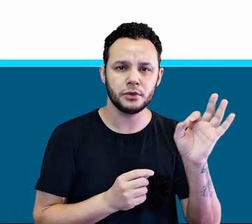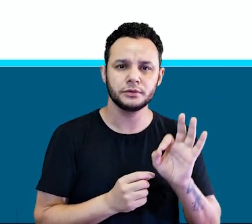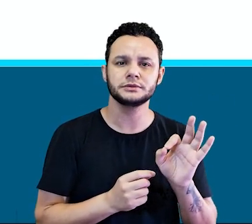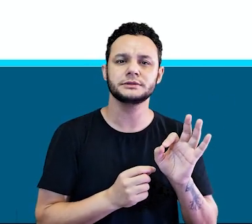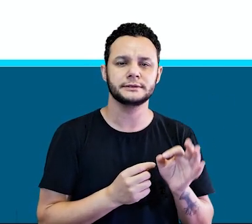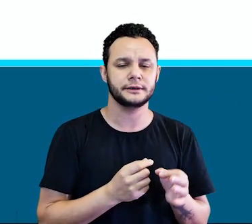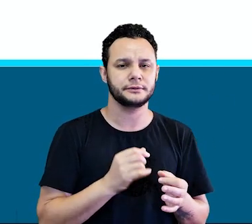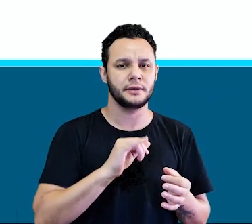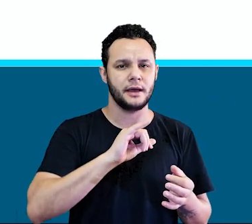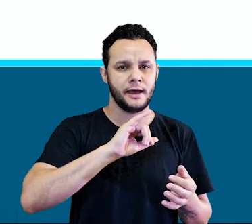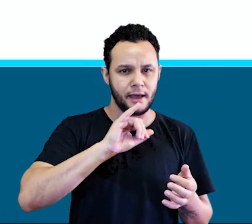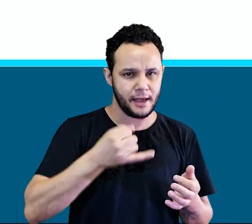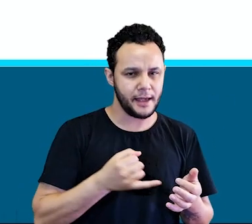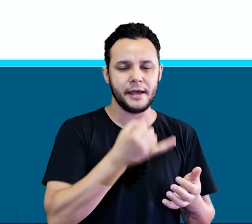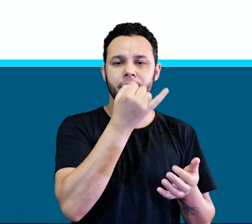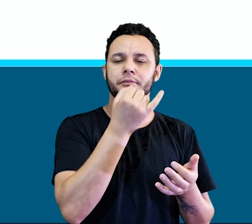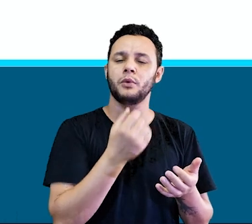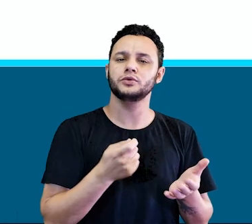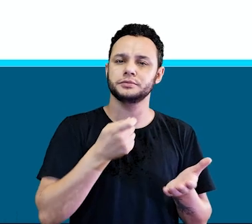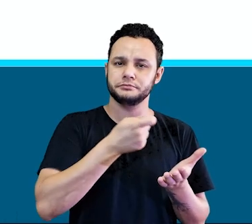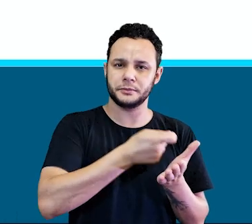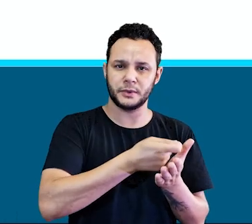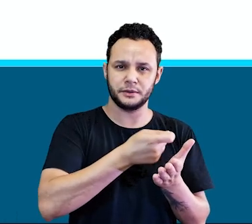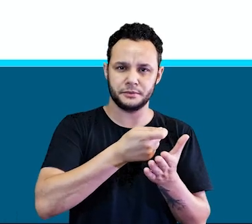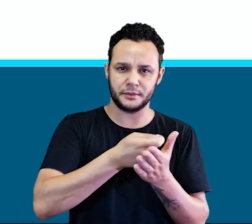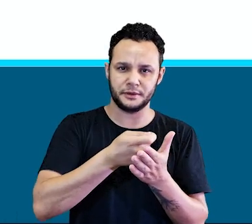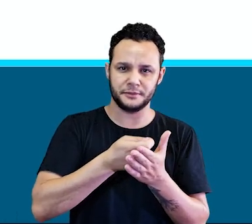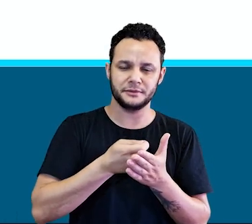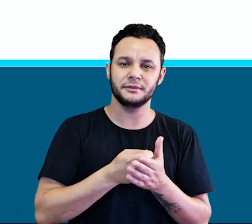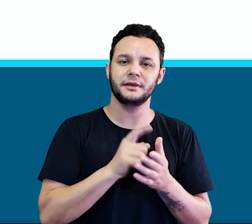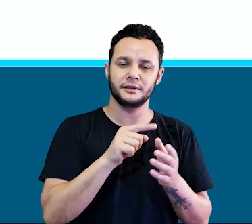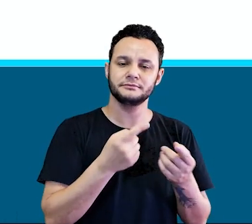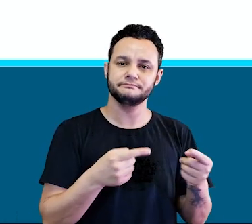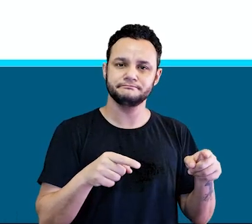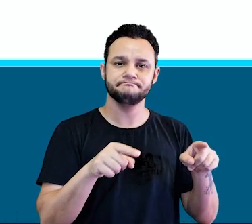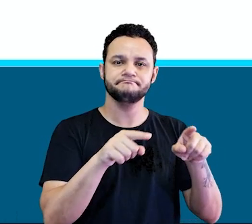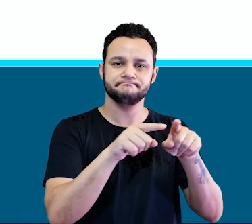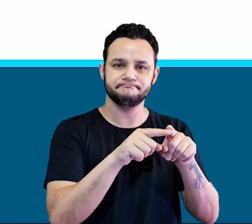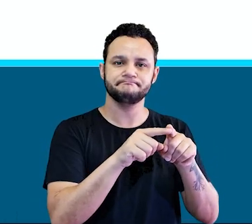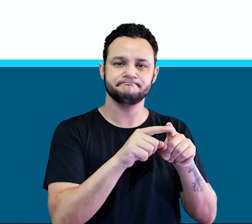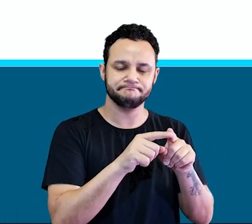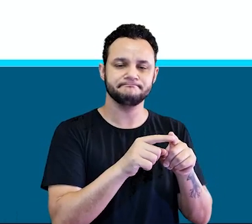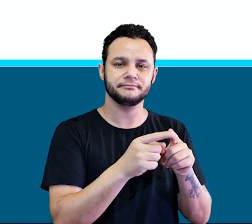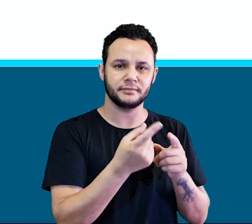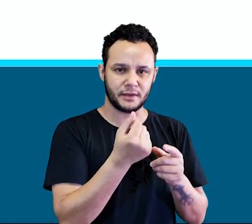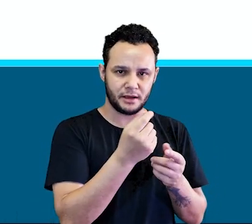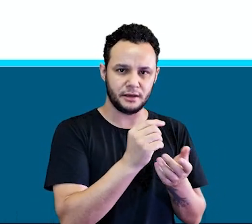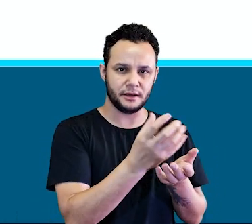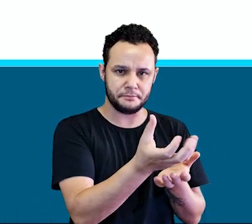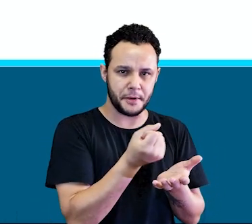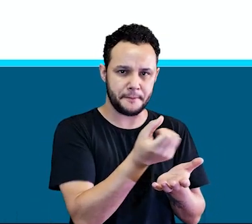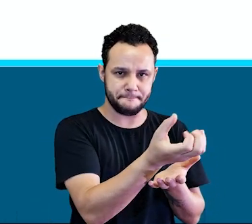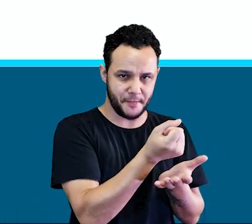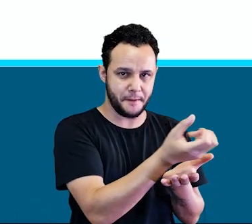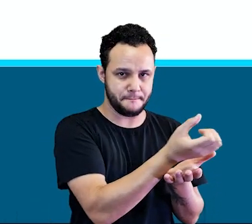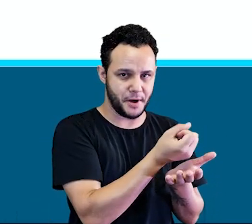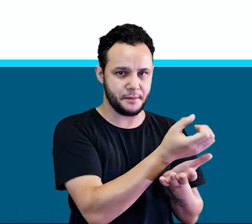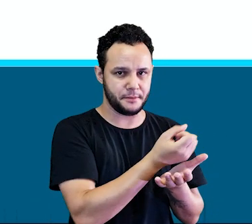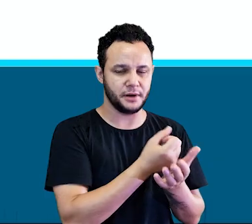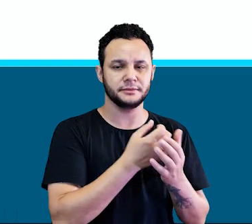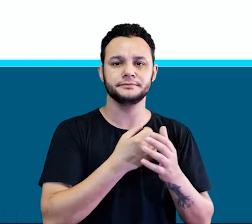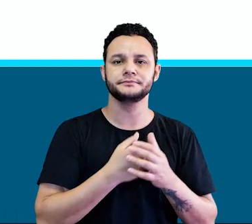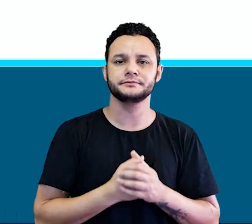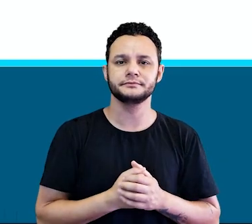aí, né, de impostos que estão lá que vão fazer parte dessa arrecadação lá